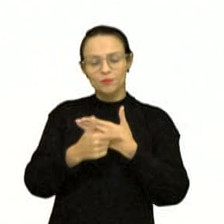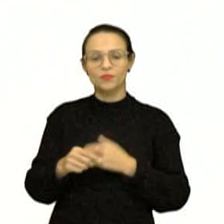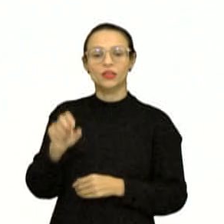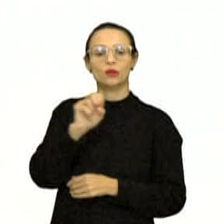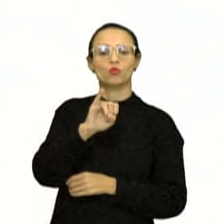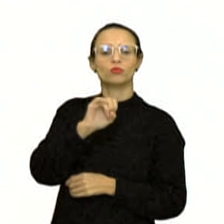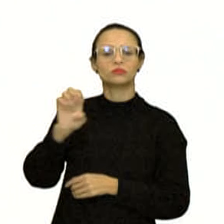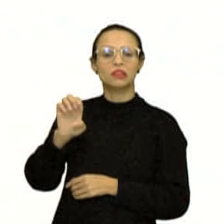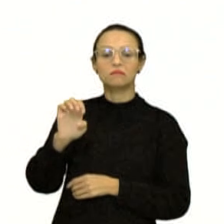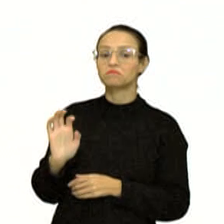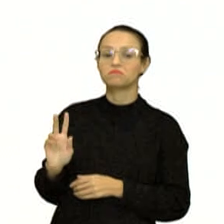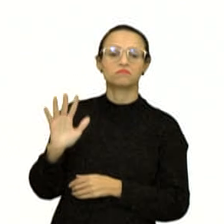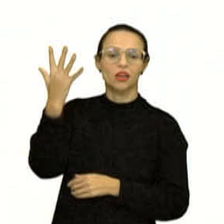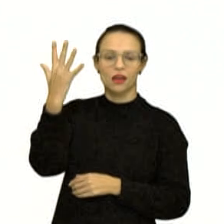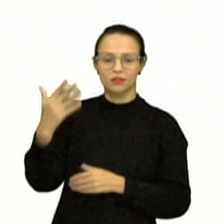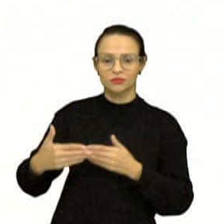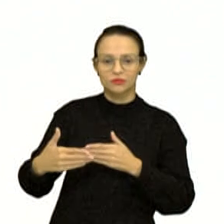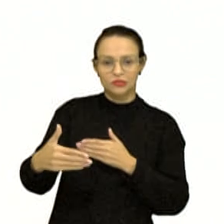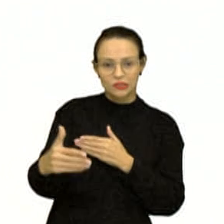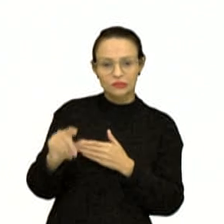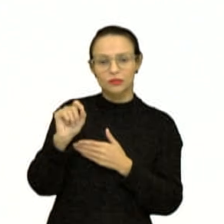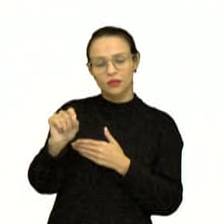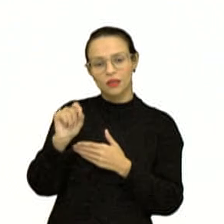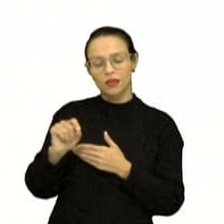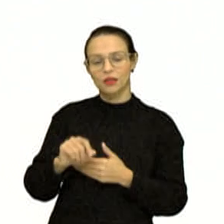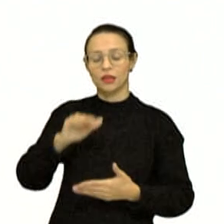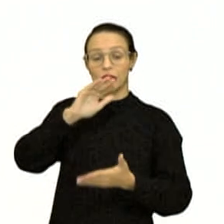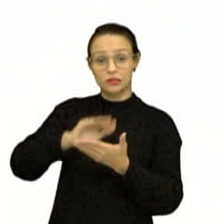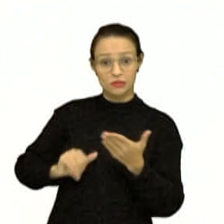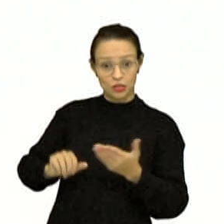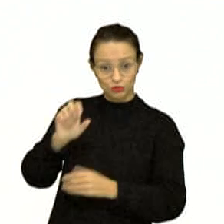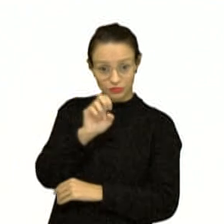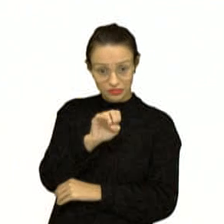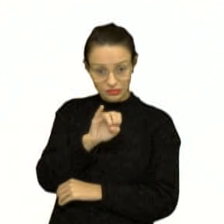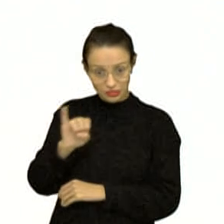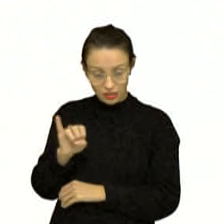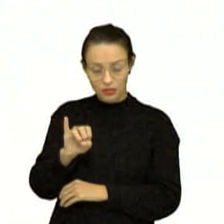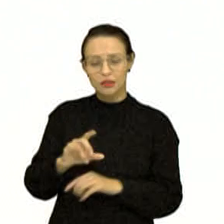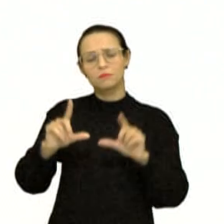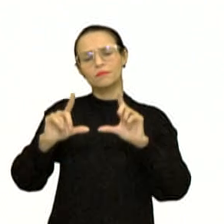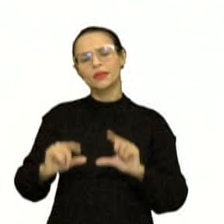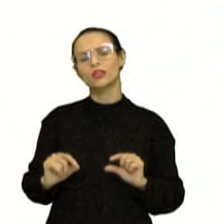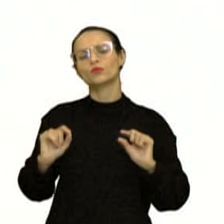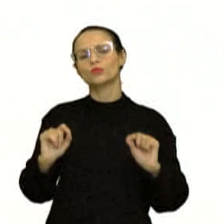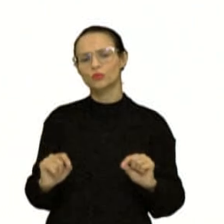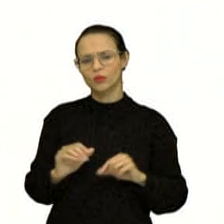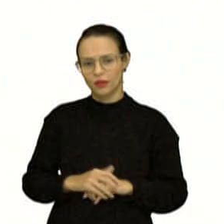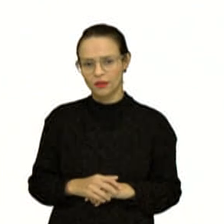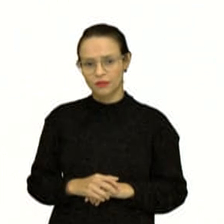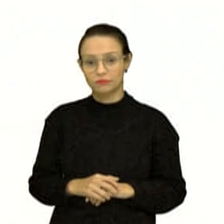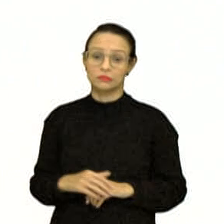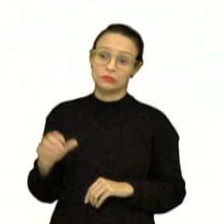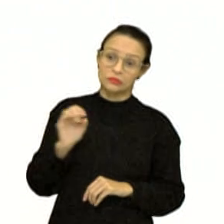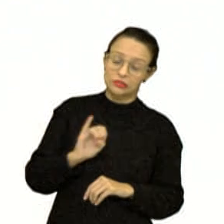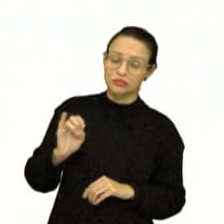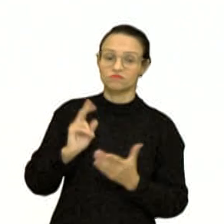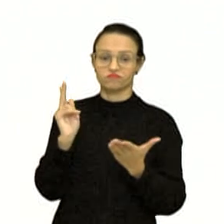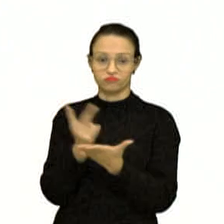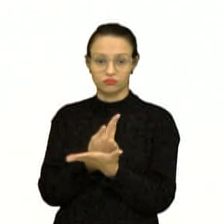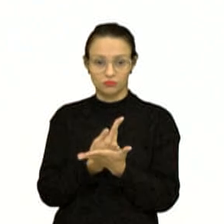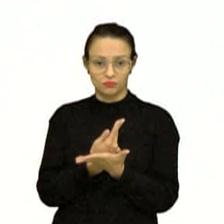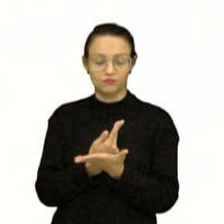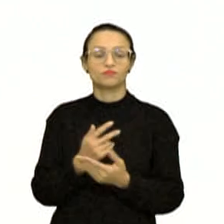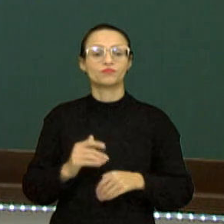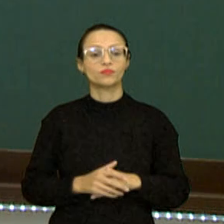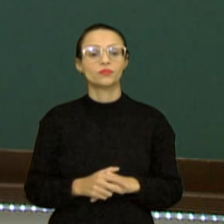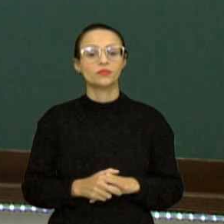o desde que, contanto que, o exceto se, a menos que, a não ser que e sem